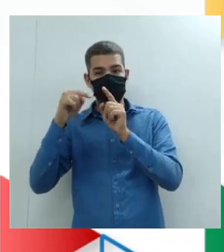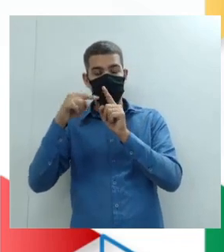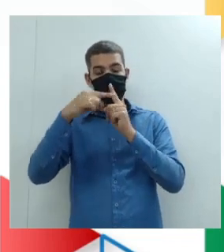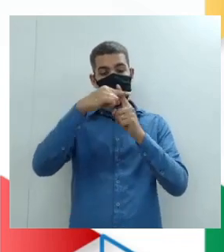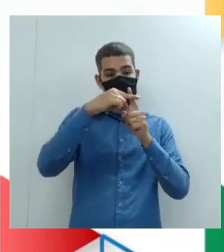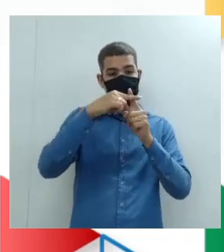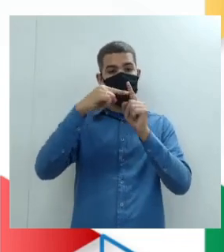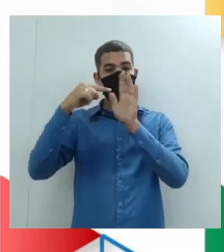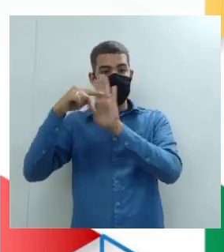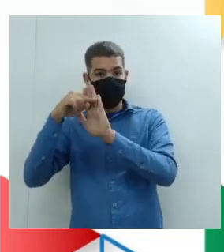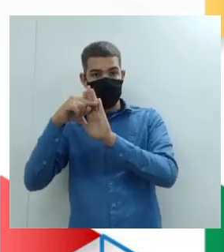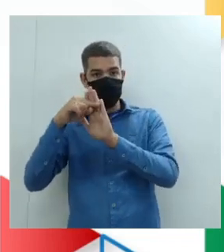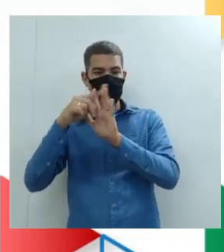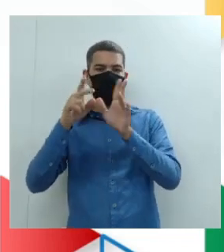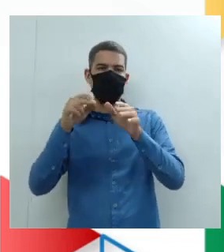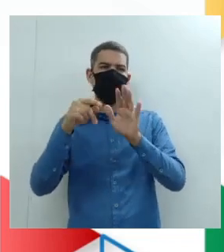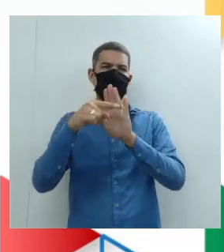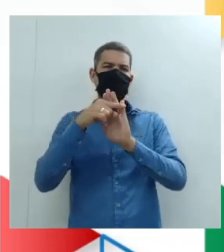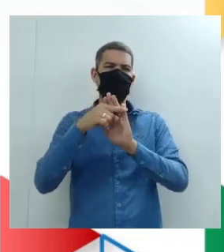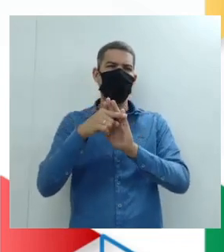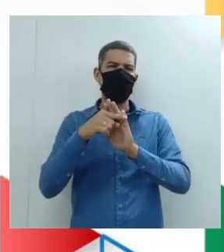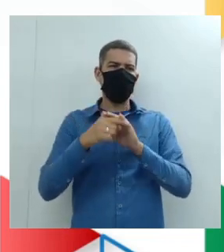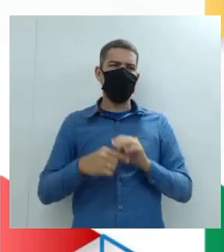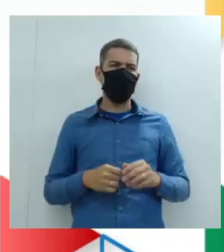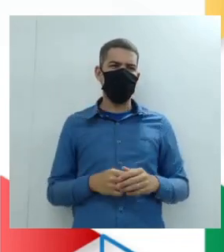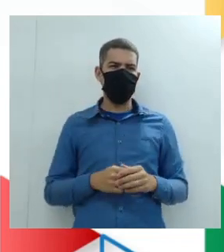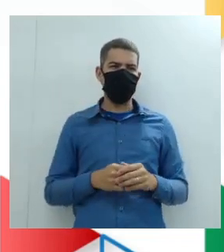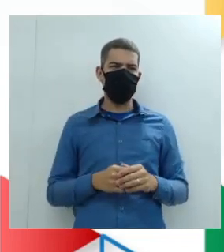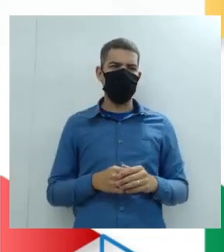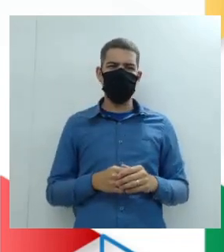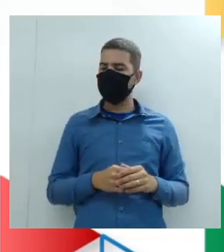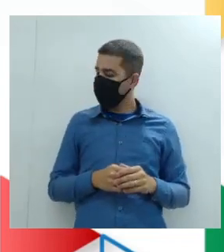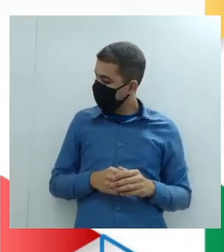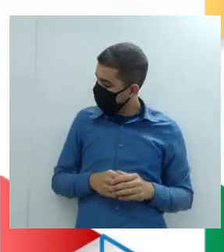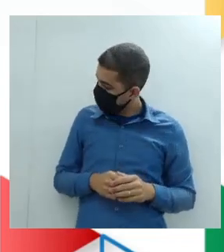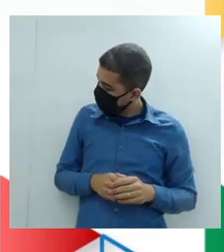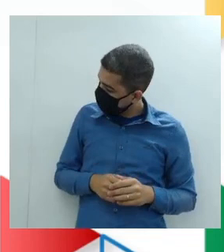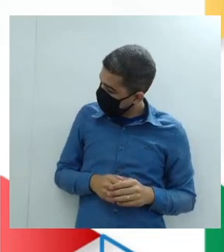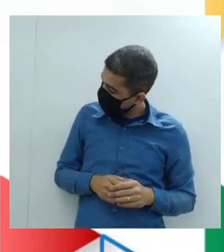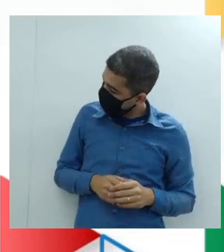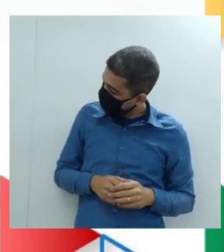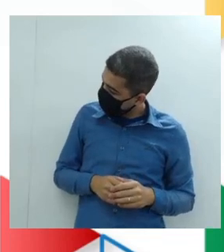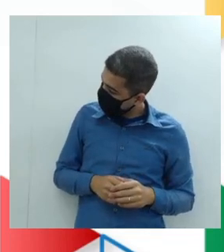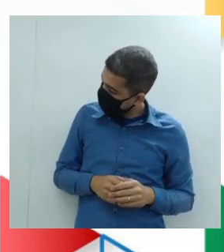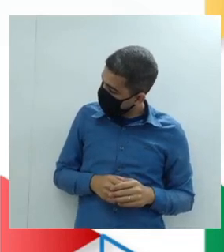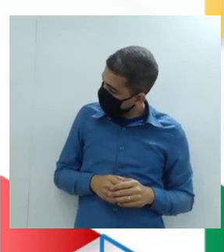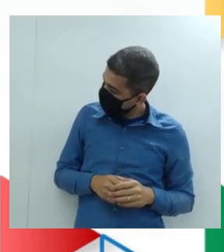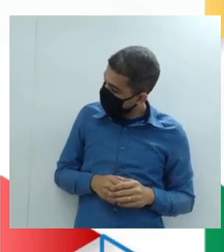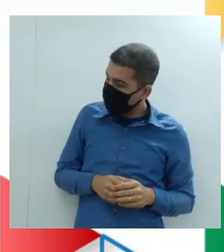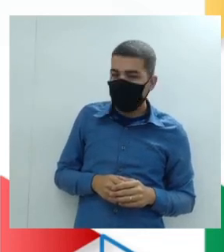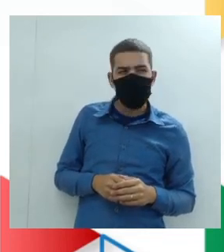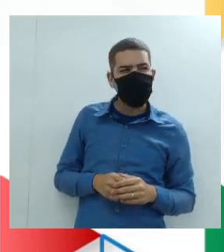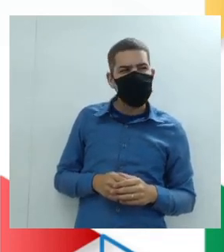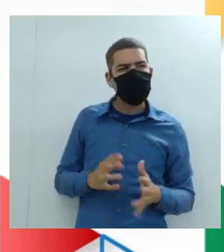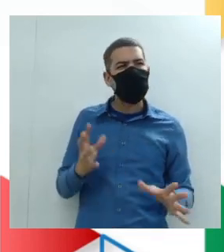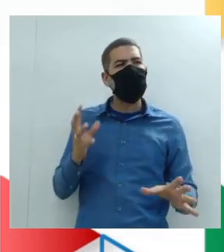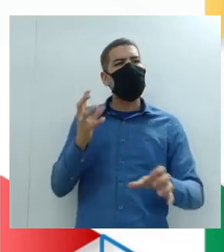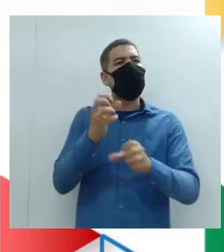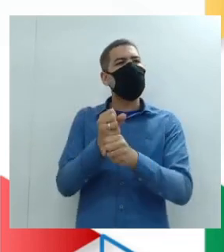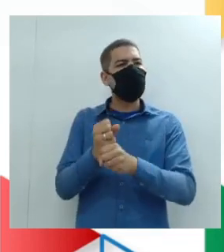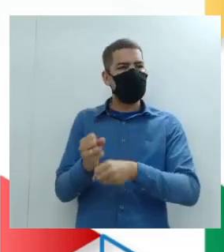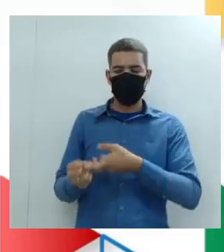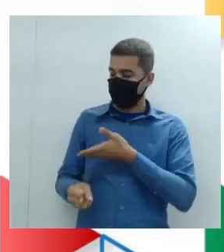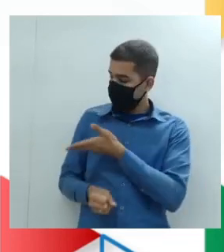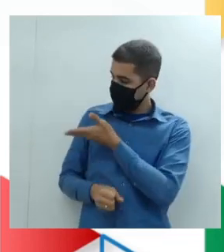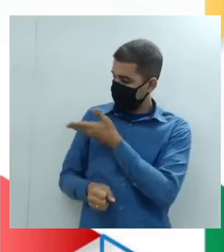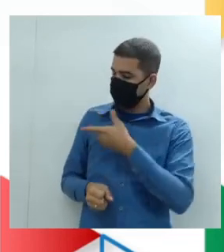quintos. Aqui embaixo do teu vídeo, ó. Menos 2 quintos. Menos 6 sobre vezes menos